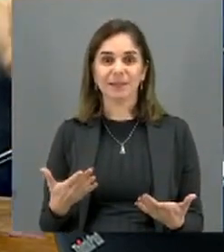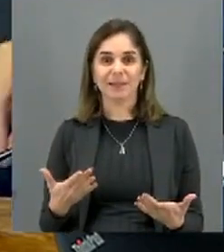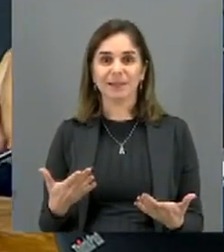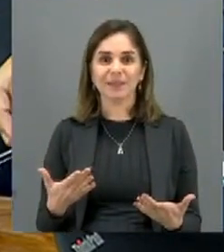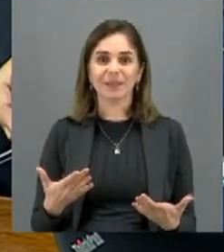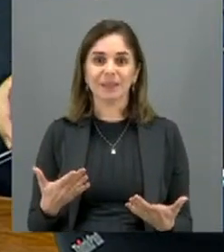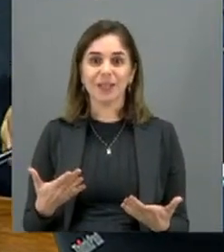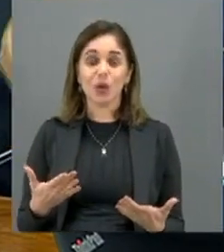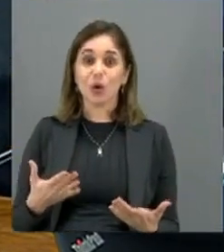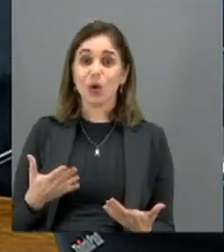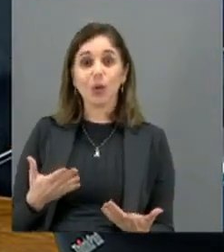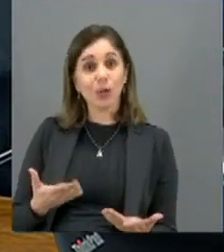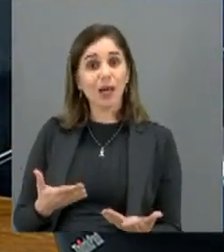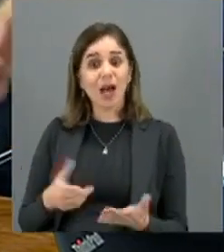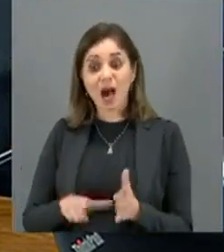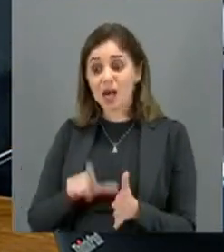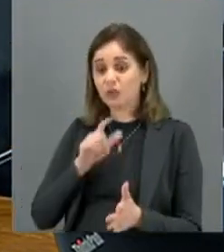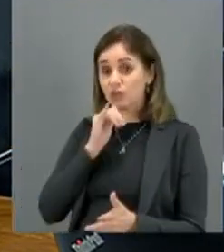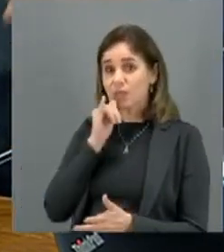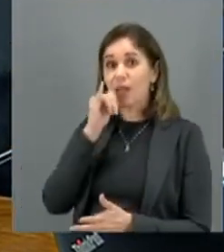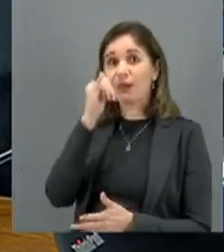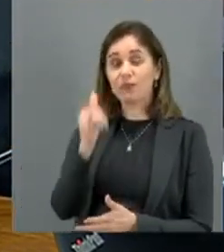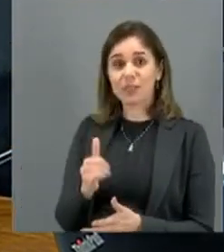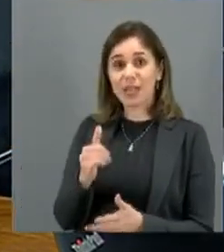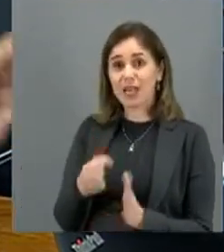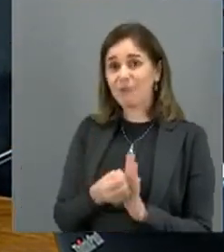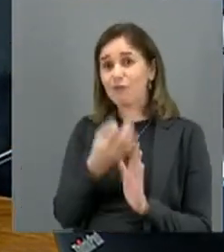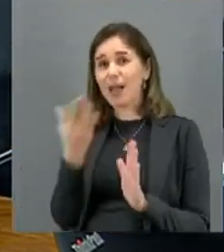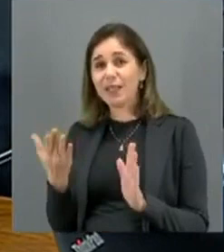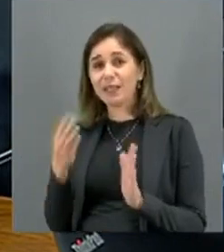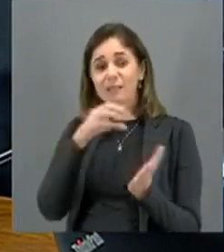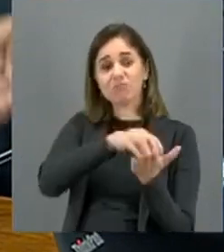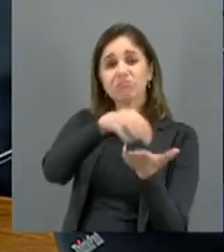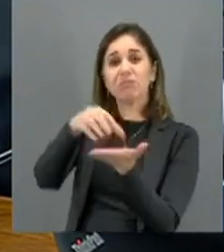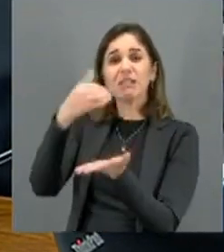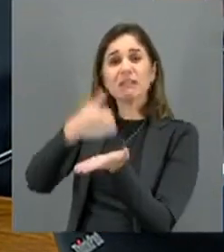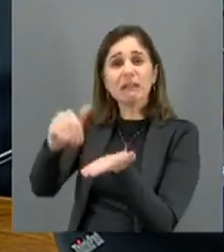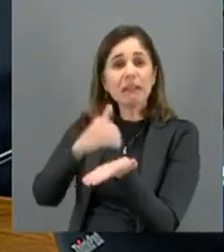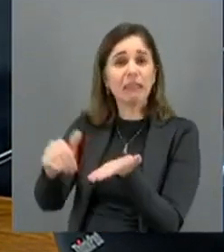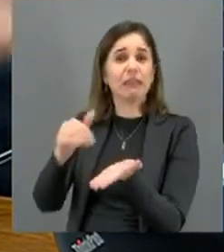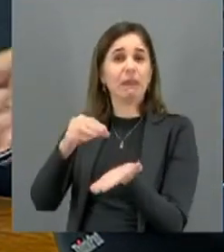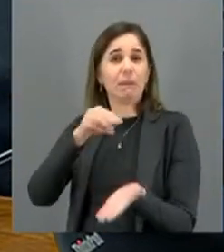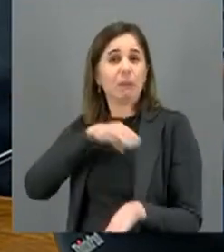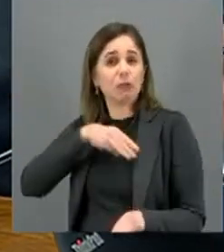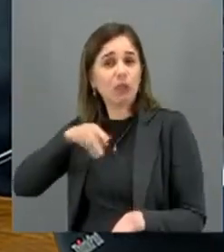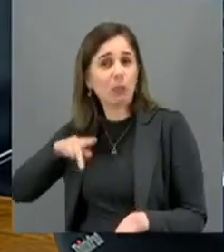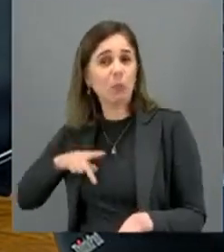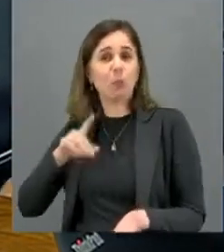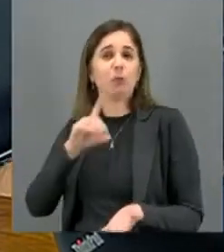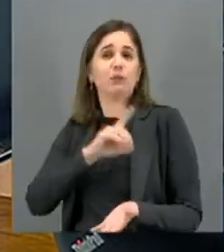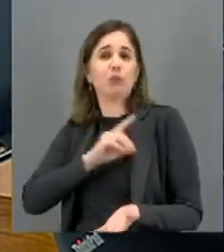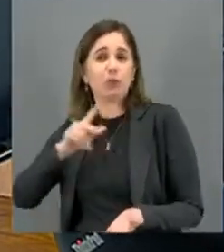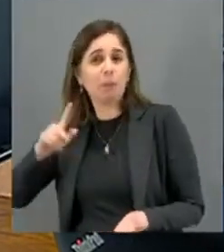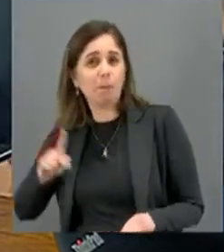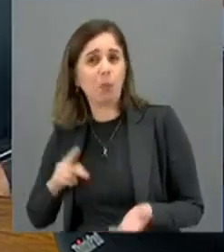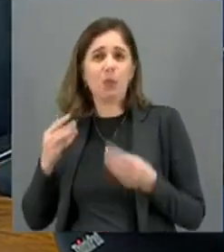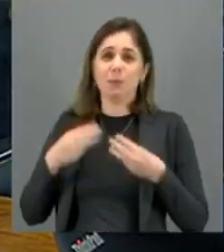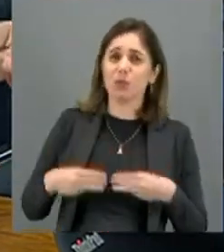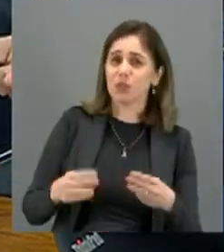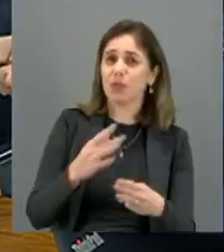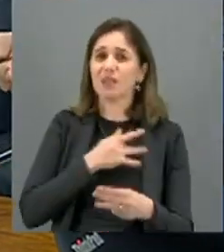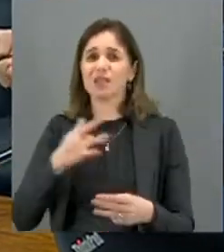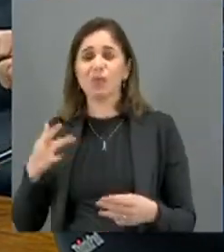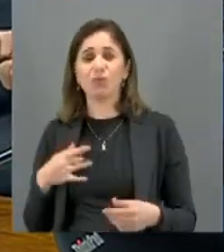o conhecimento prévio de uma série de secretarias, do Ministério Público, da Defensoria Pública, do Ministério da Saúde. E o fato é que quando a